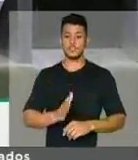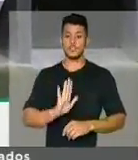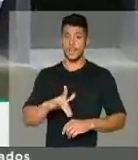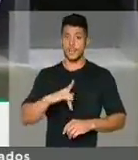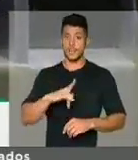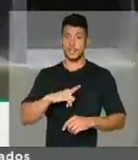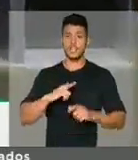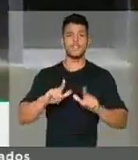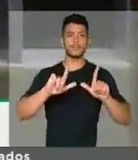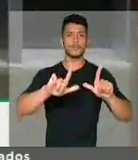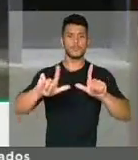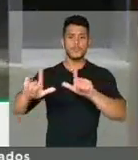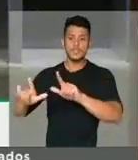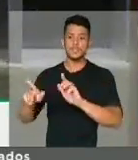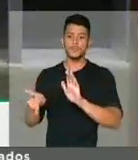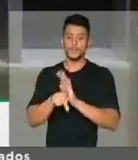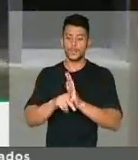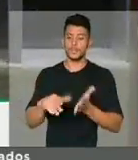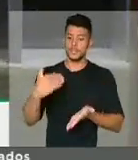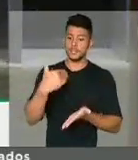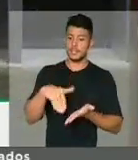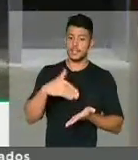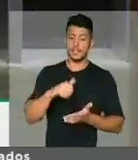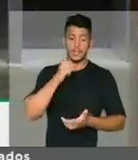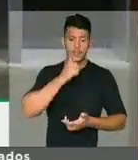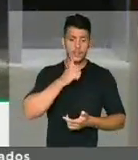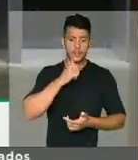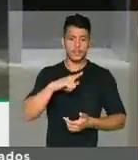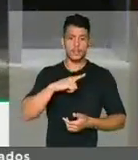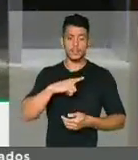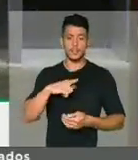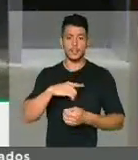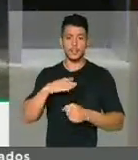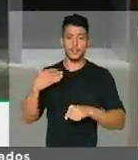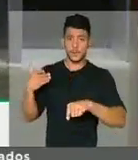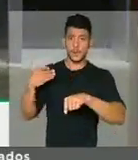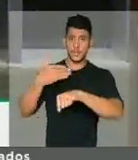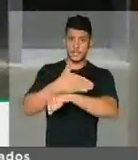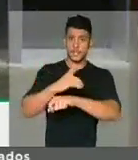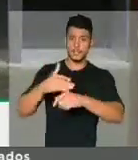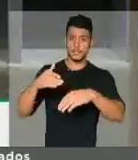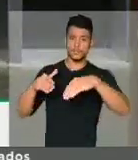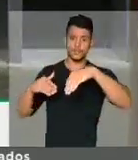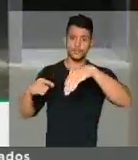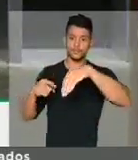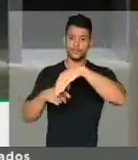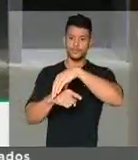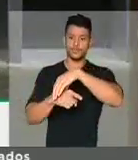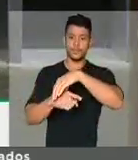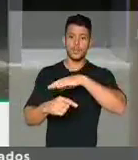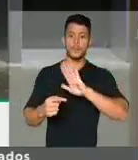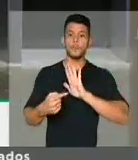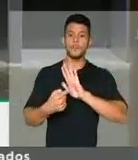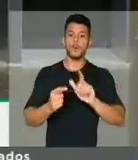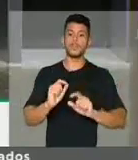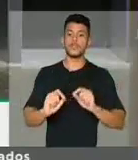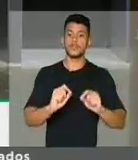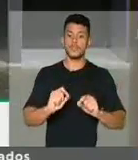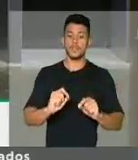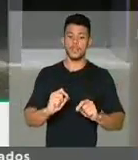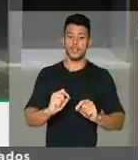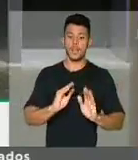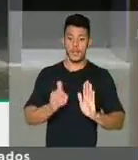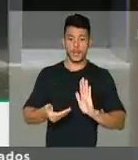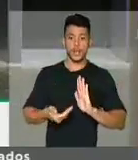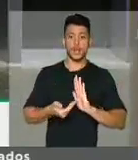pela Secretaria da Mulher, à disposição de todos no túnel de acesso a este plenário, mostra que a Câmara dos Deputados